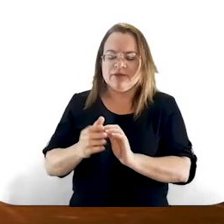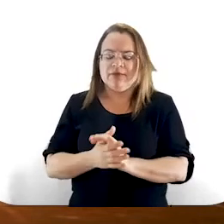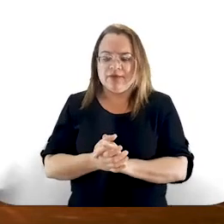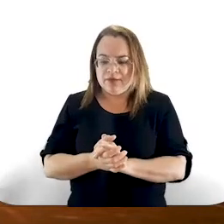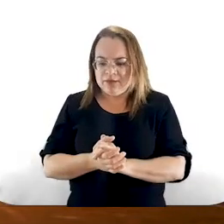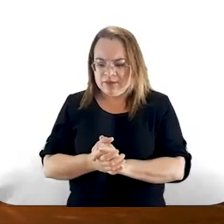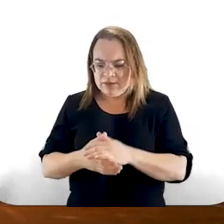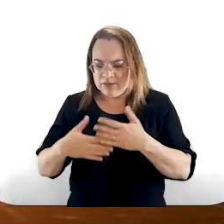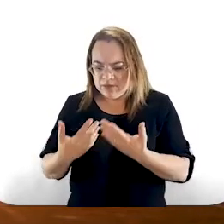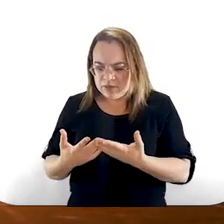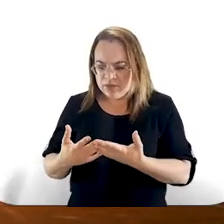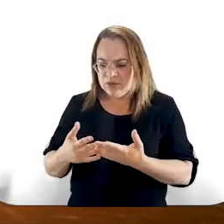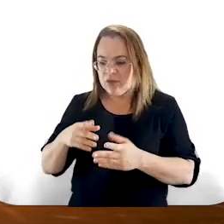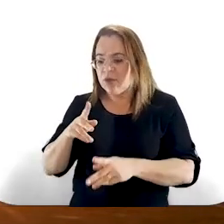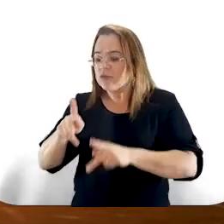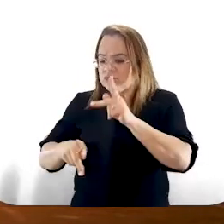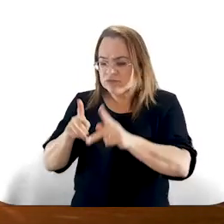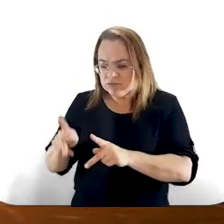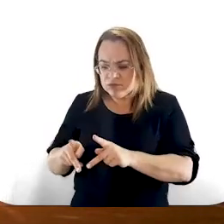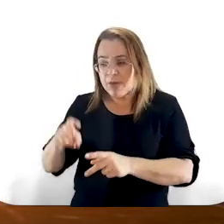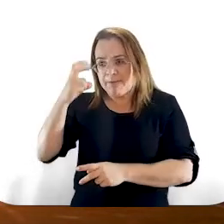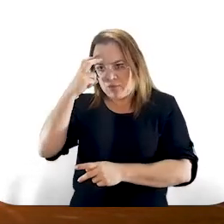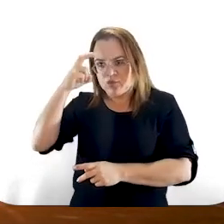do domínio público, da cultura popular, né?